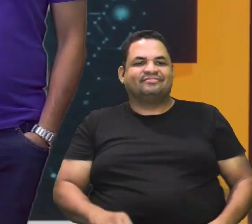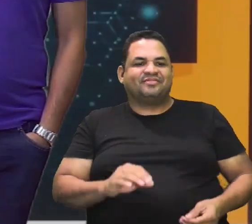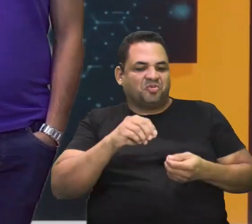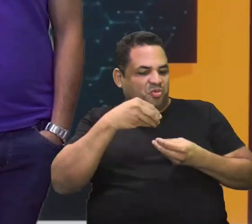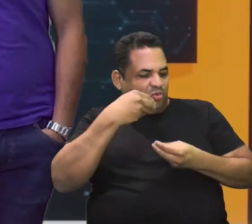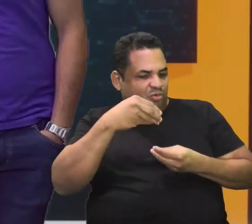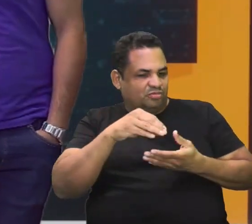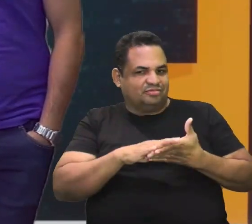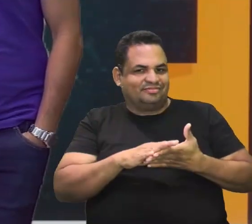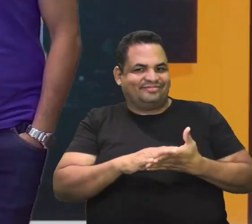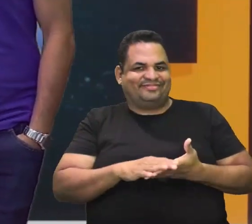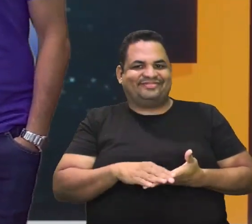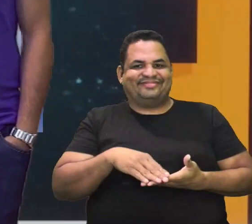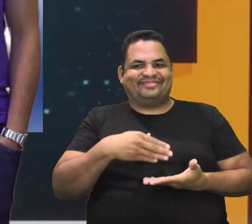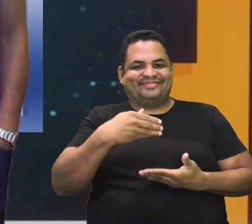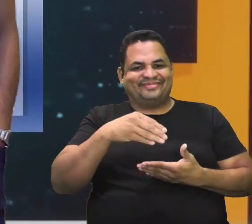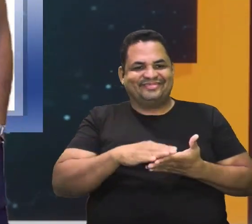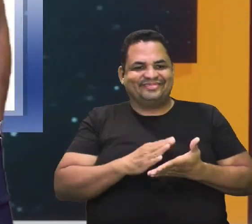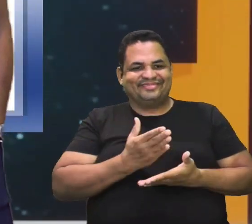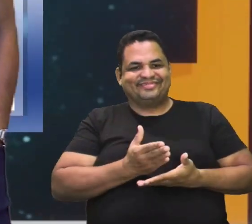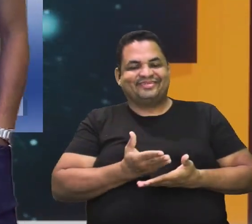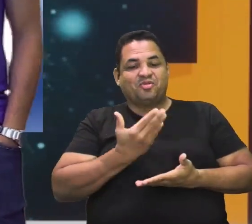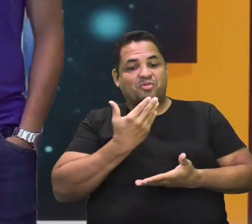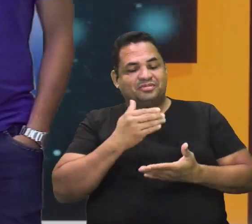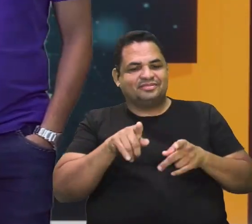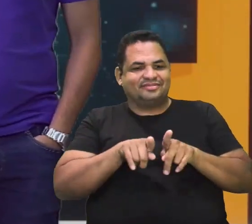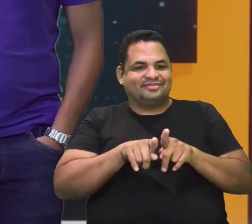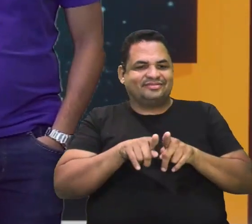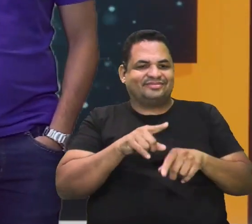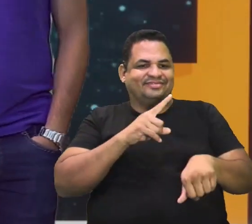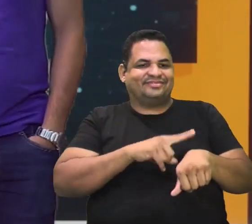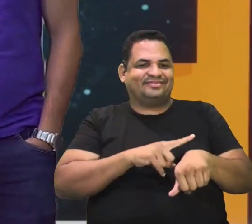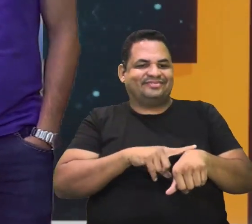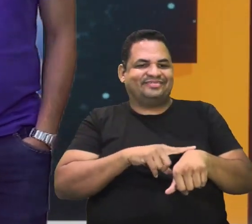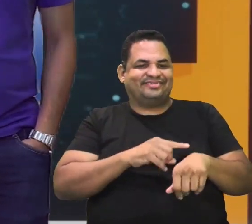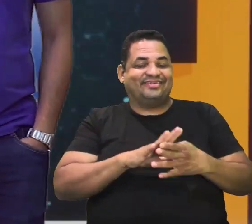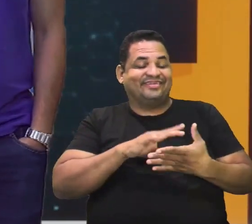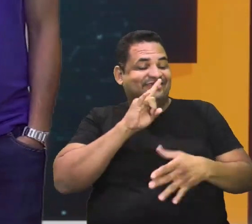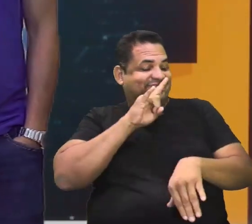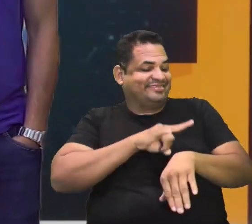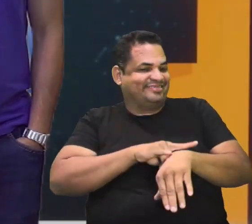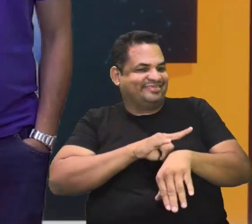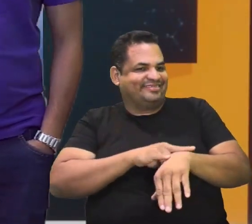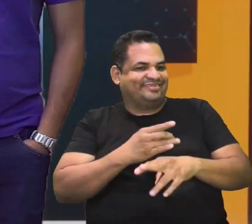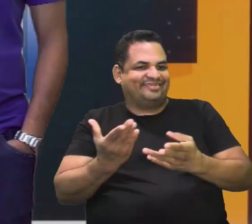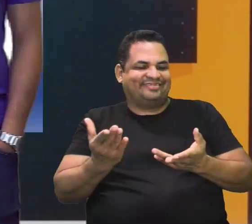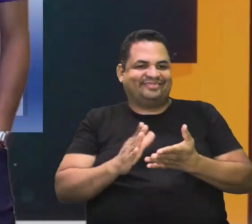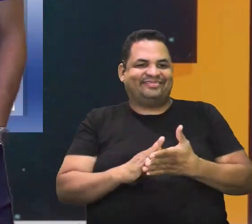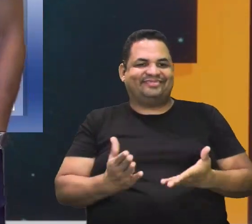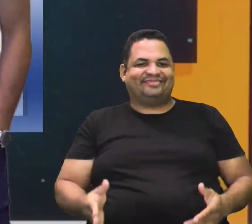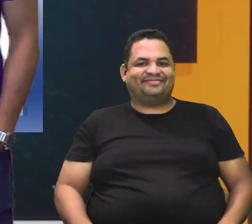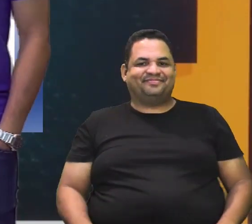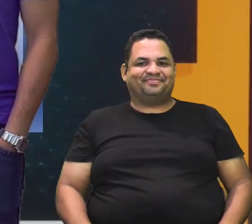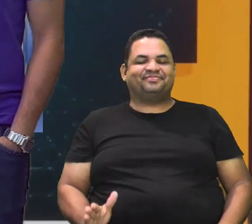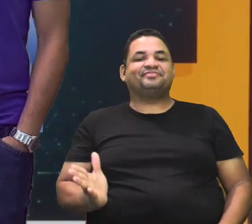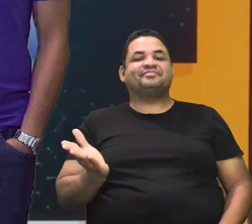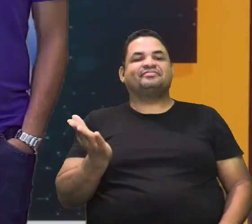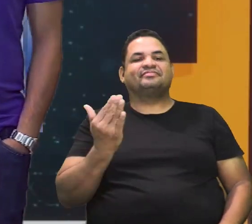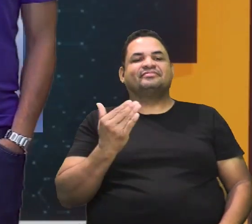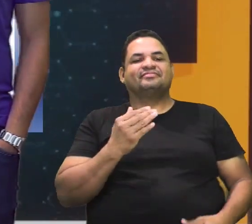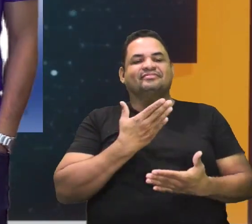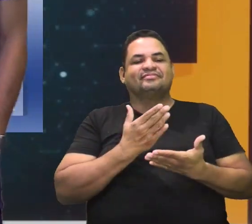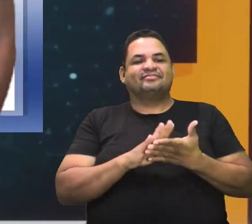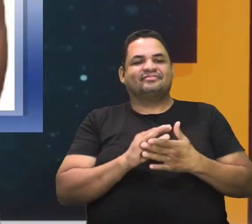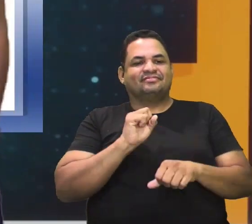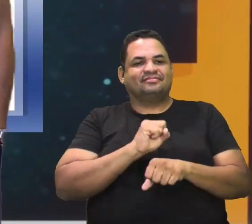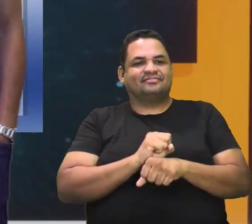Piquenique. Uns banquinhos, opa, lanchinho. Né? Que horas são? Hora do lanche. Ainda não. Vamos estudar? Não, ainda